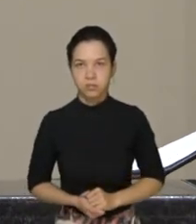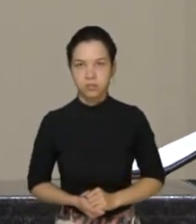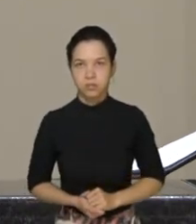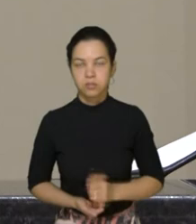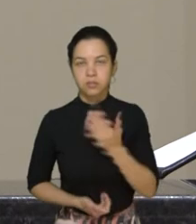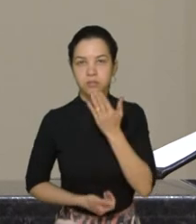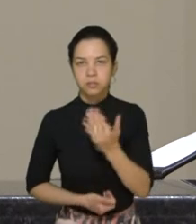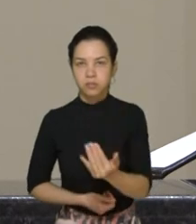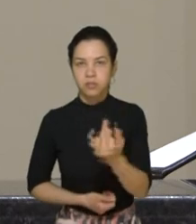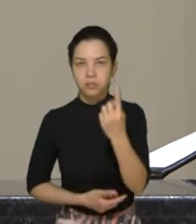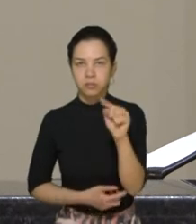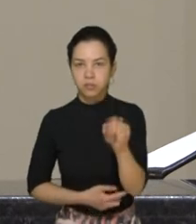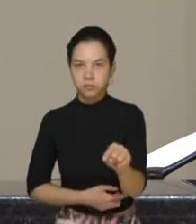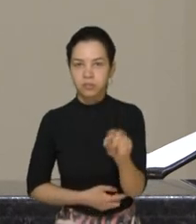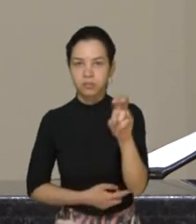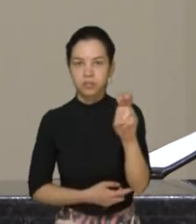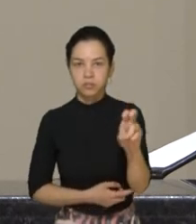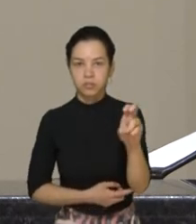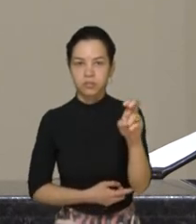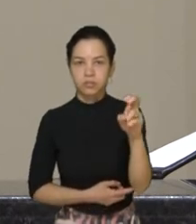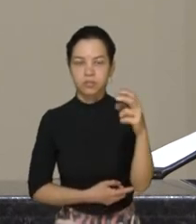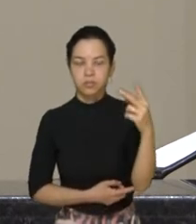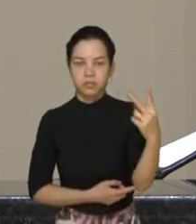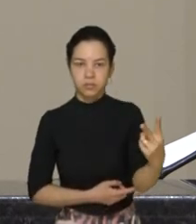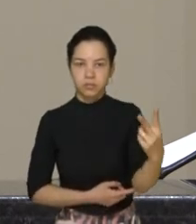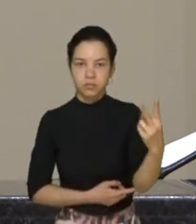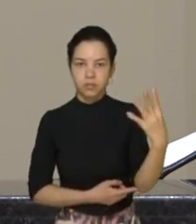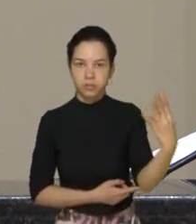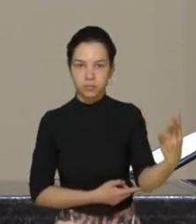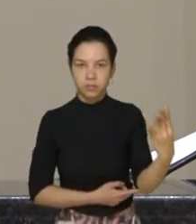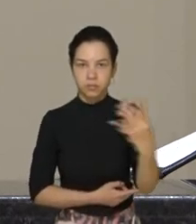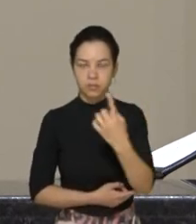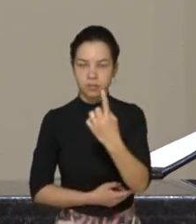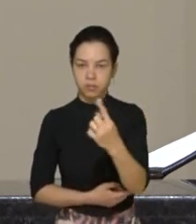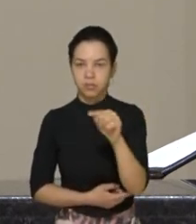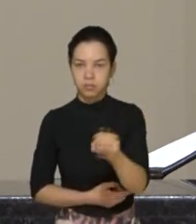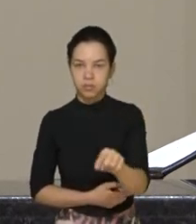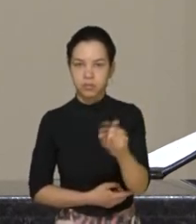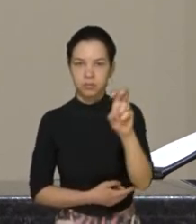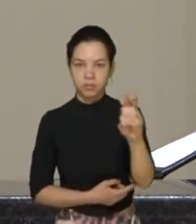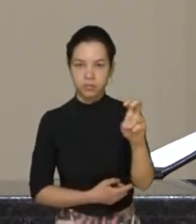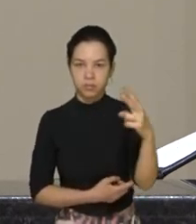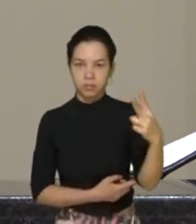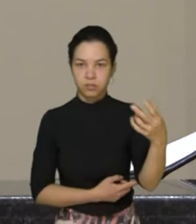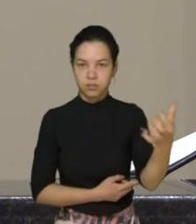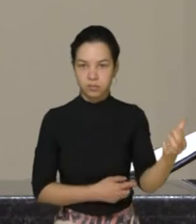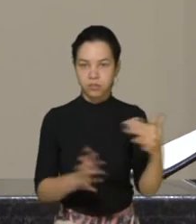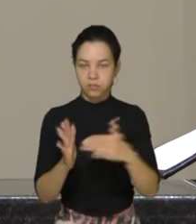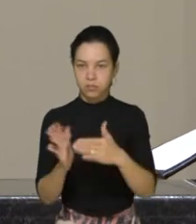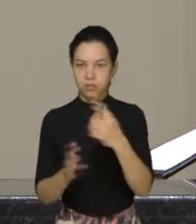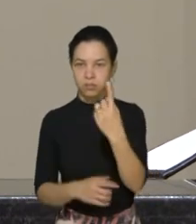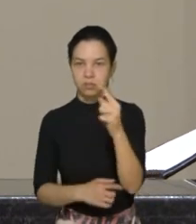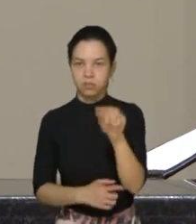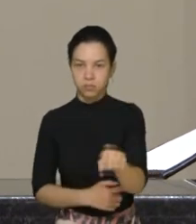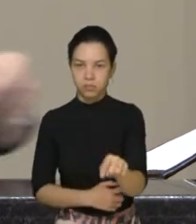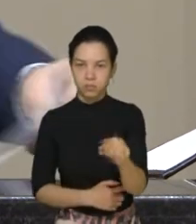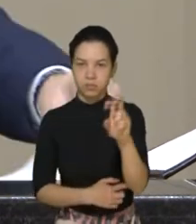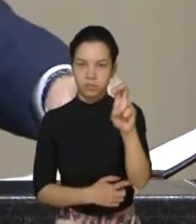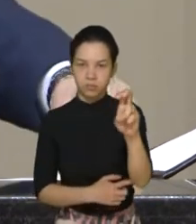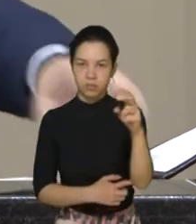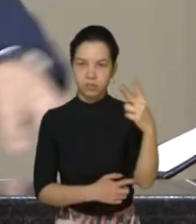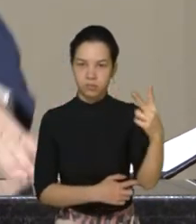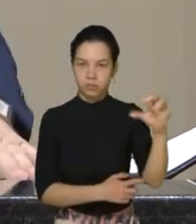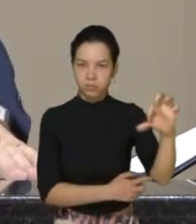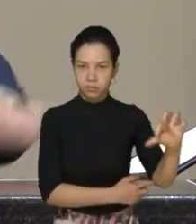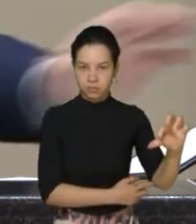1524 e 1526 a 1529.